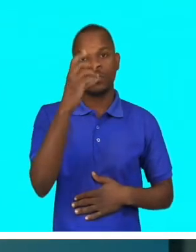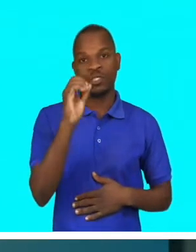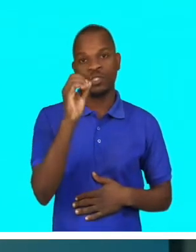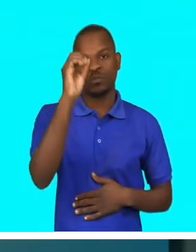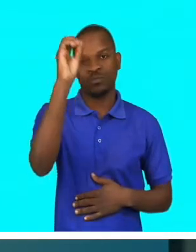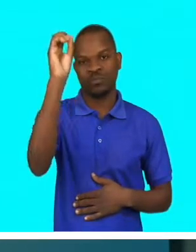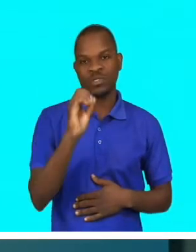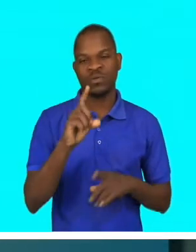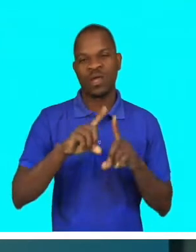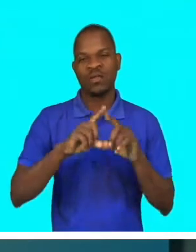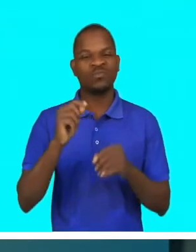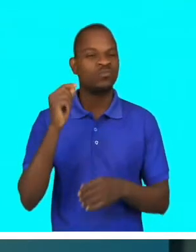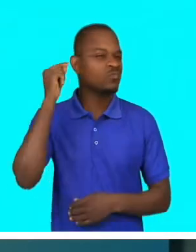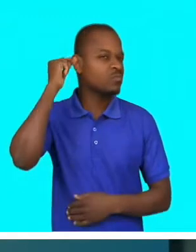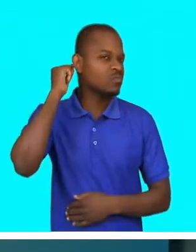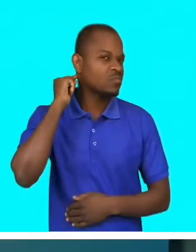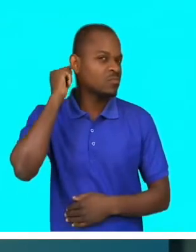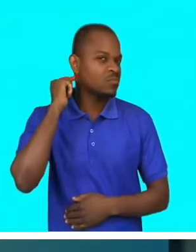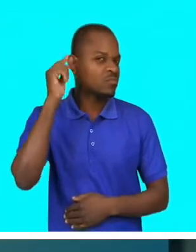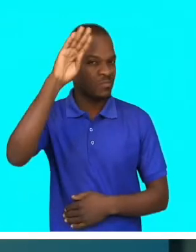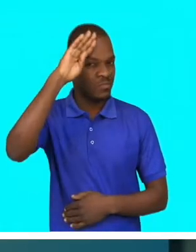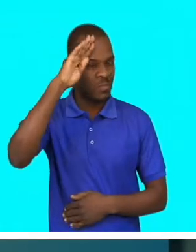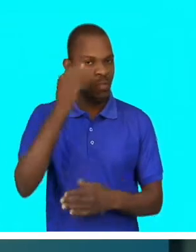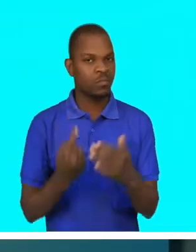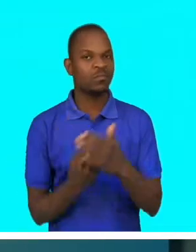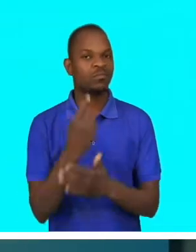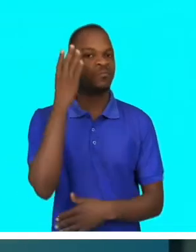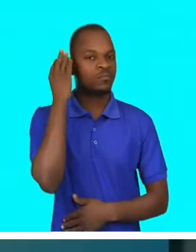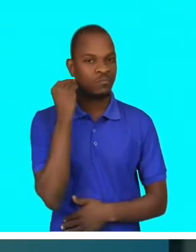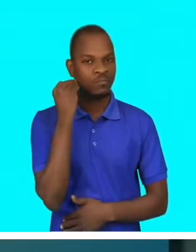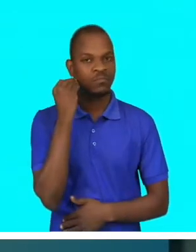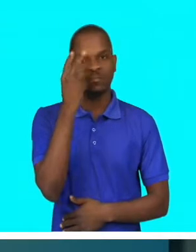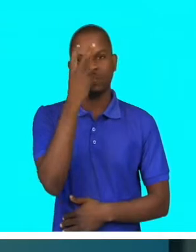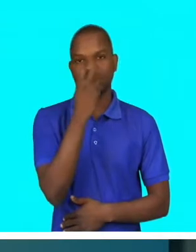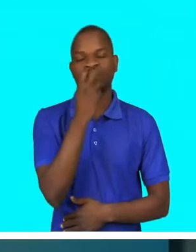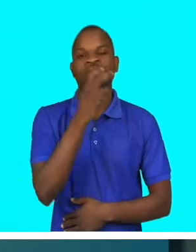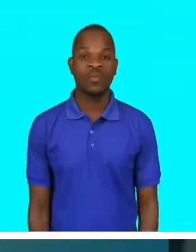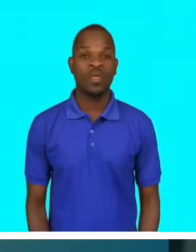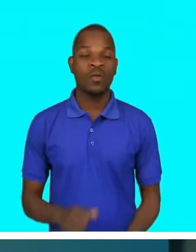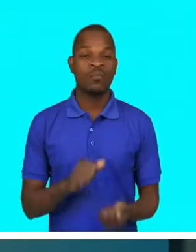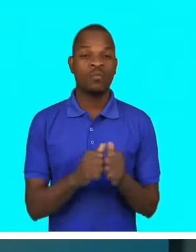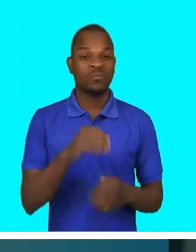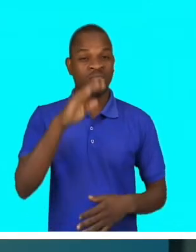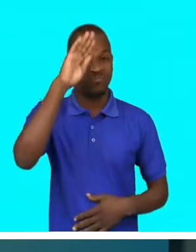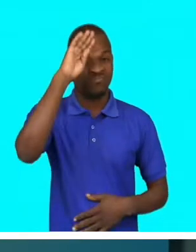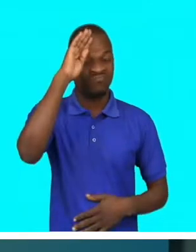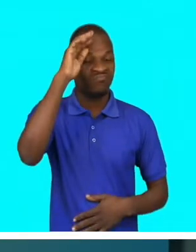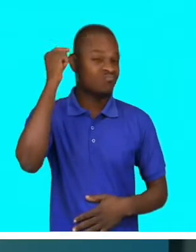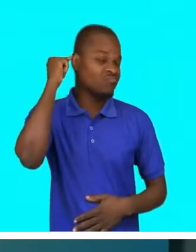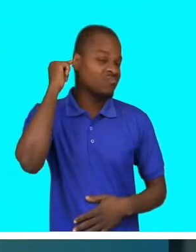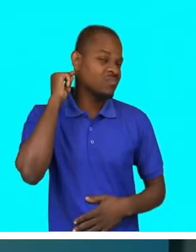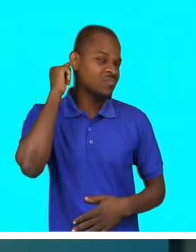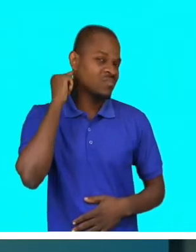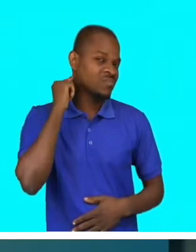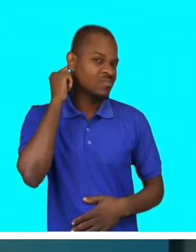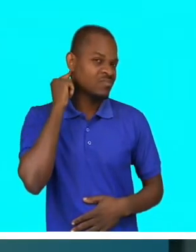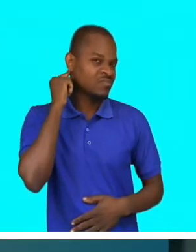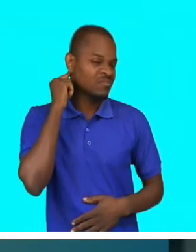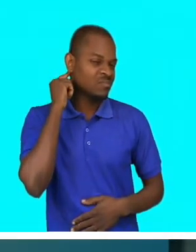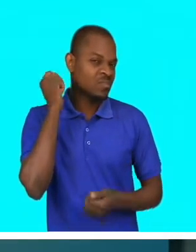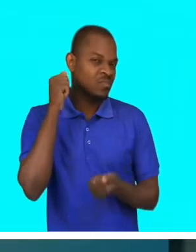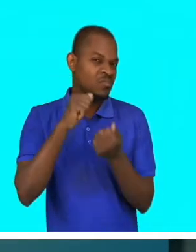10% dos casos de meningite causam surdez e cegueira. A meningite é uma inflamação das